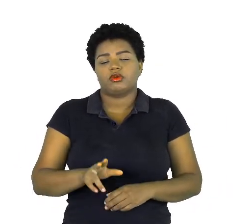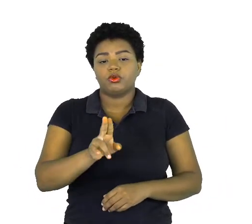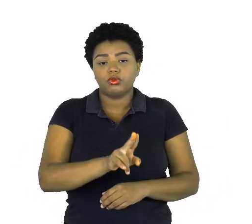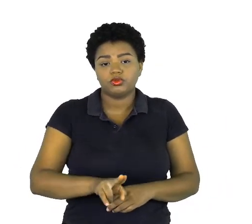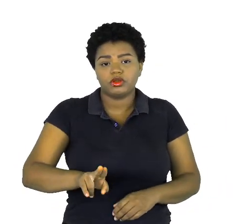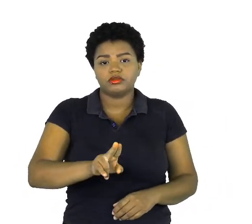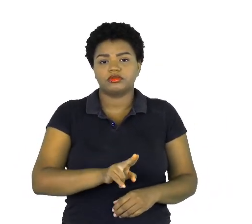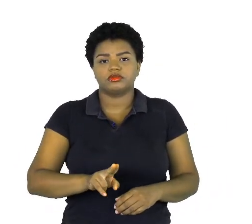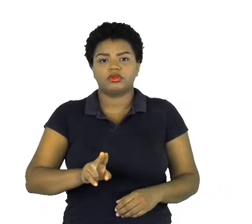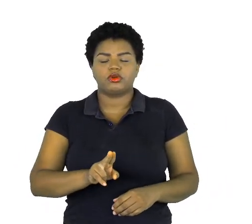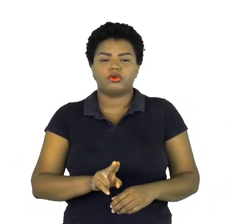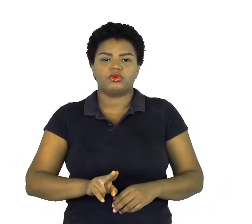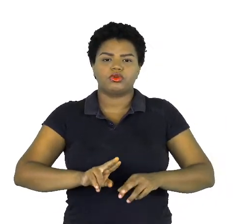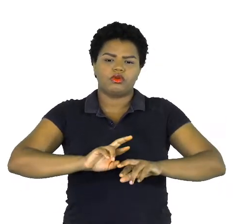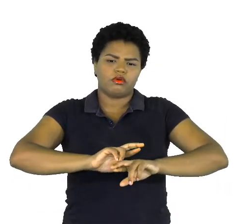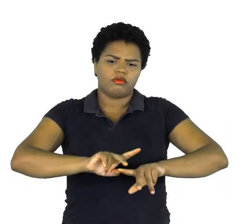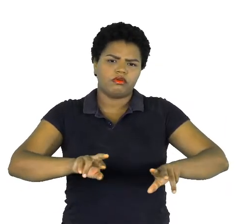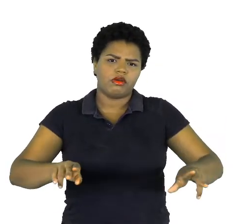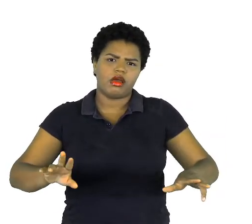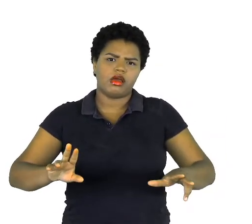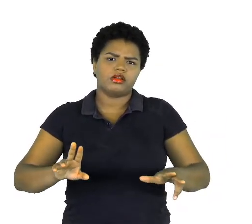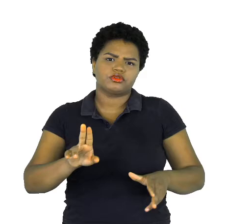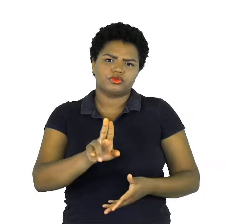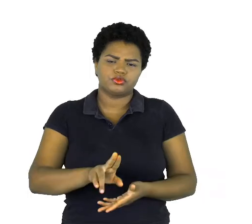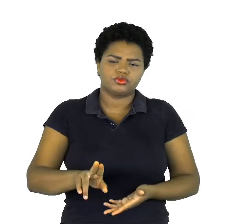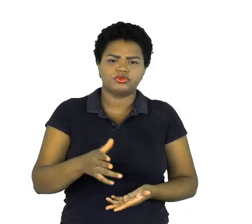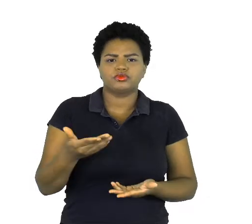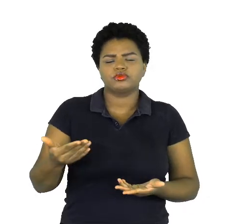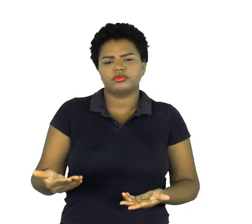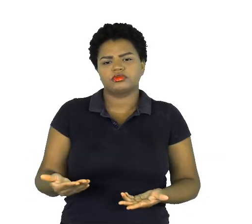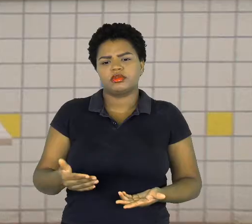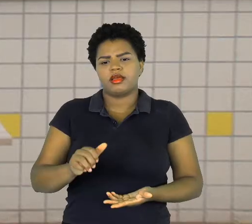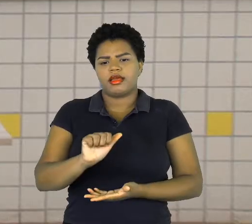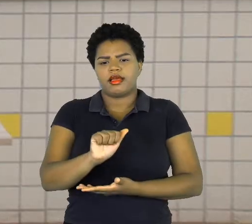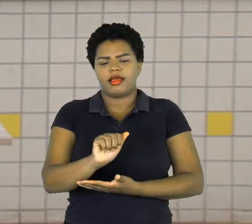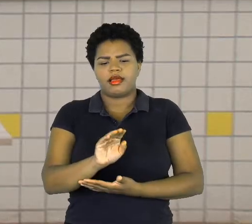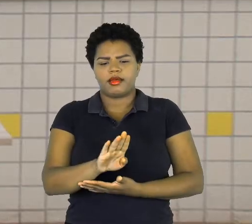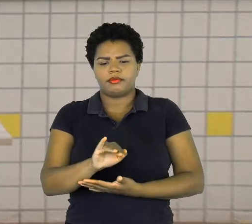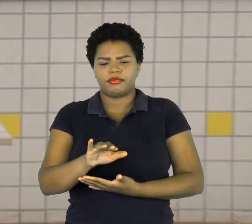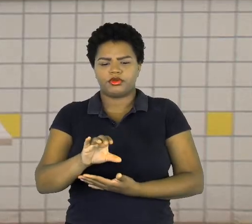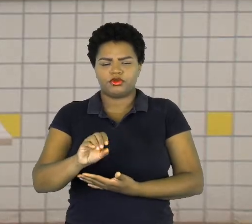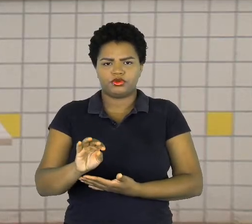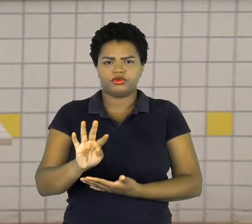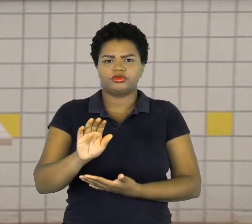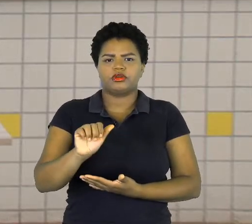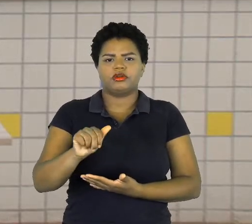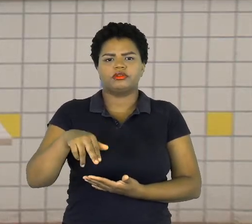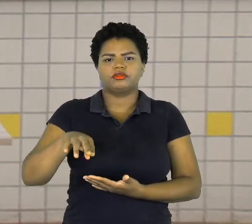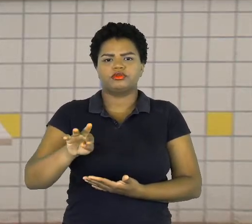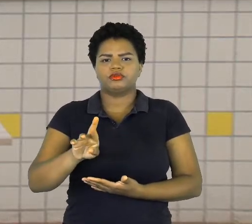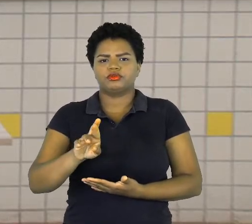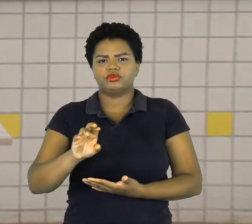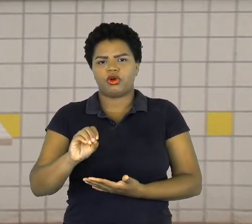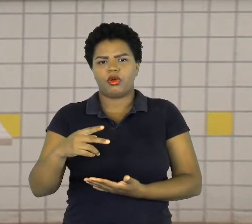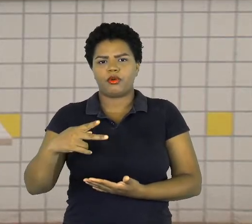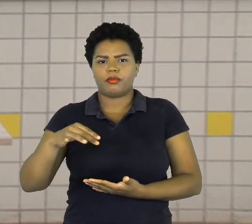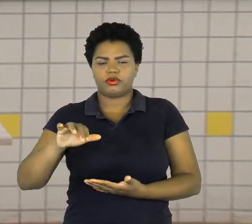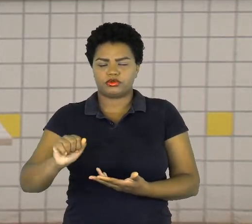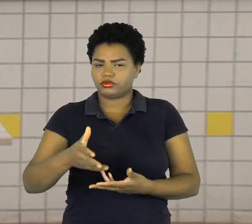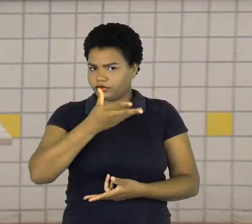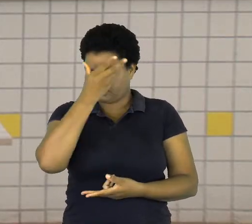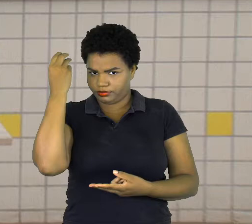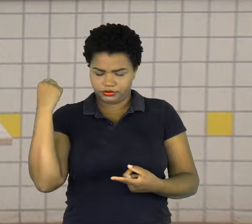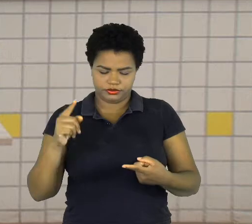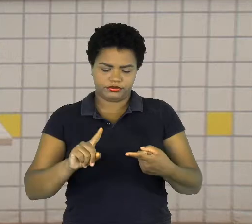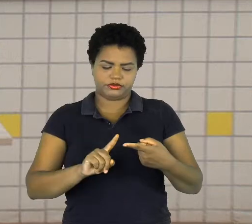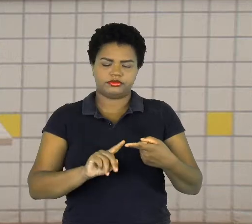recursos. Você tem fatores bióticos, abióticos e antrópicos. Não esqueçam, repete comigo,